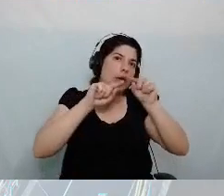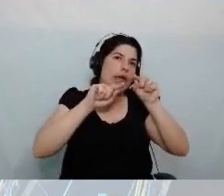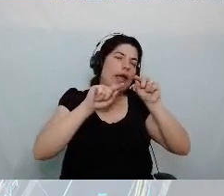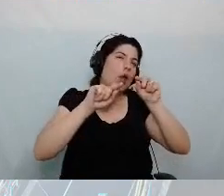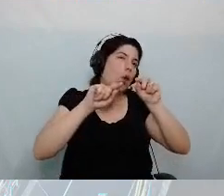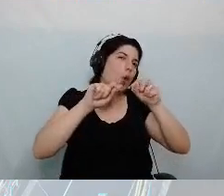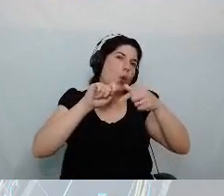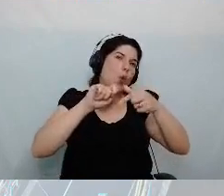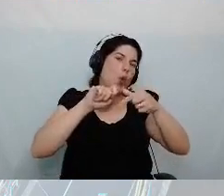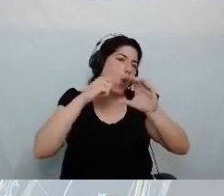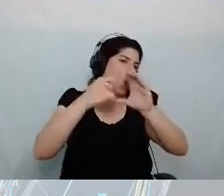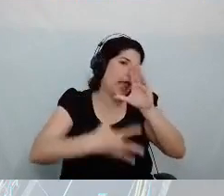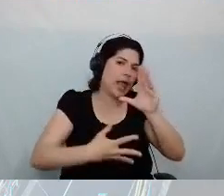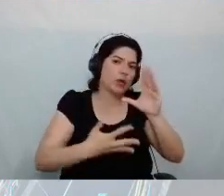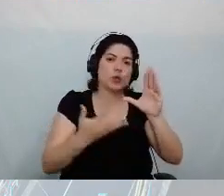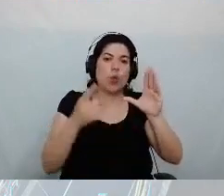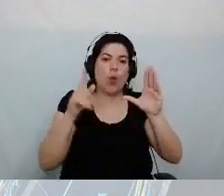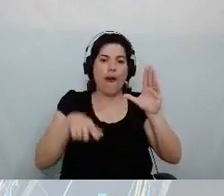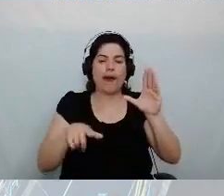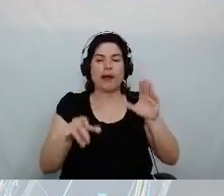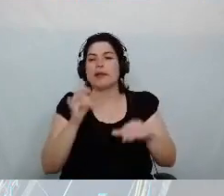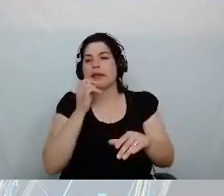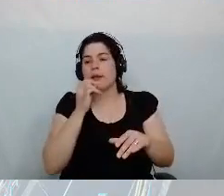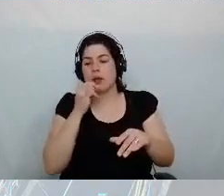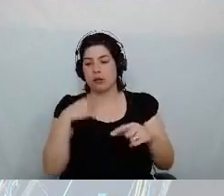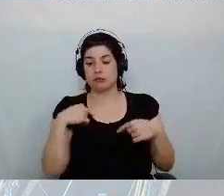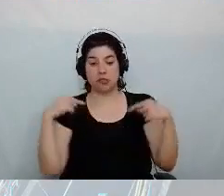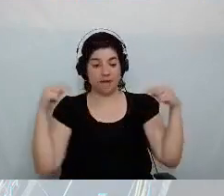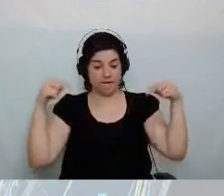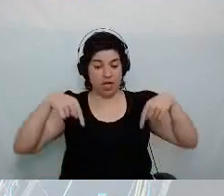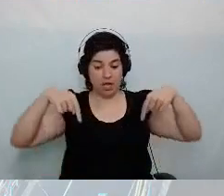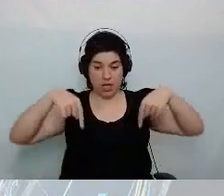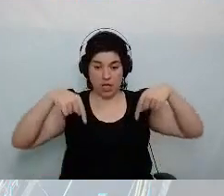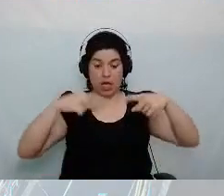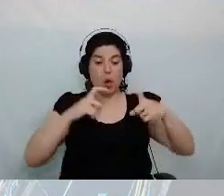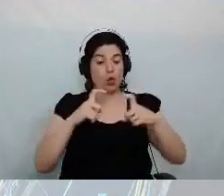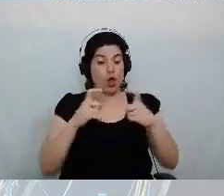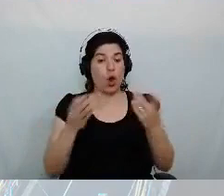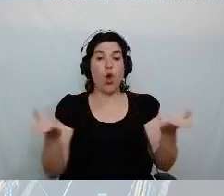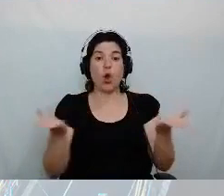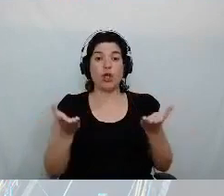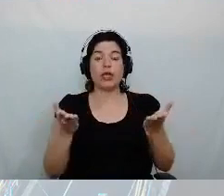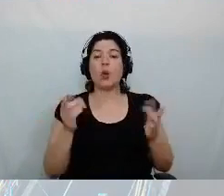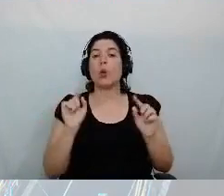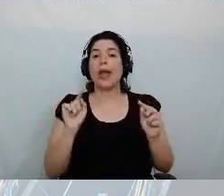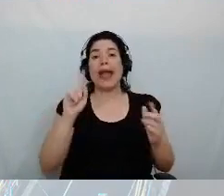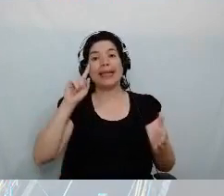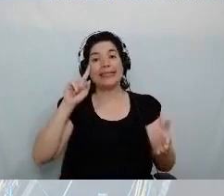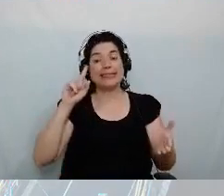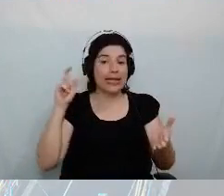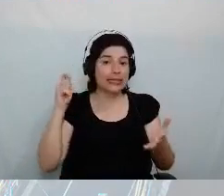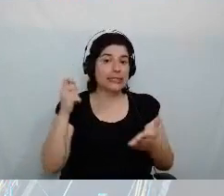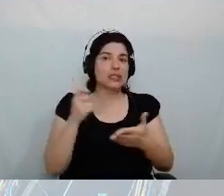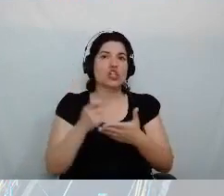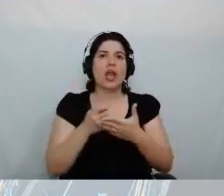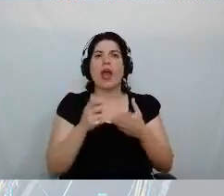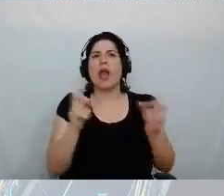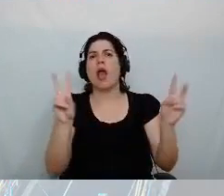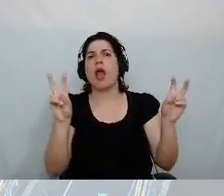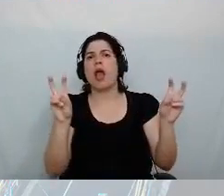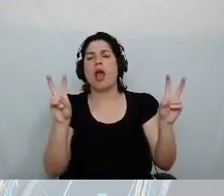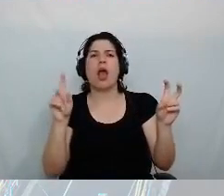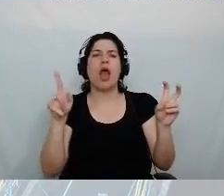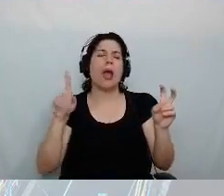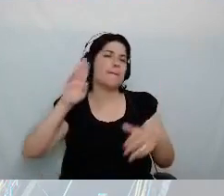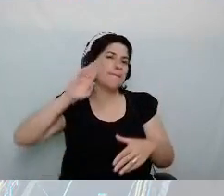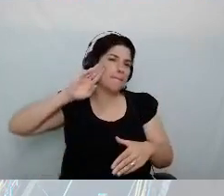contexto. Pessoal, estamos aqui nesta reunião hoje para decidir sobre a priorização